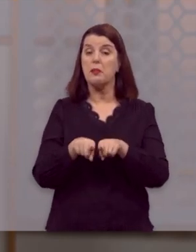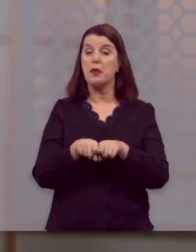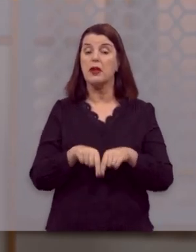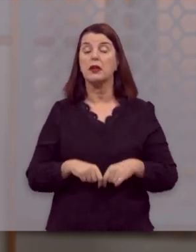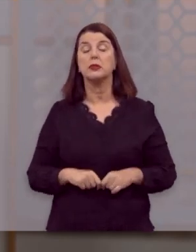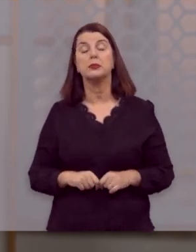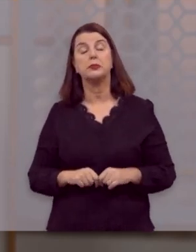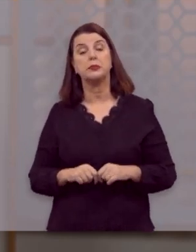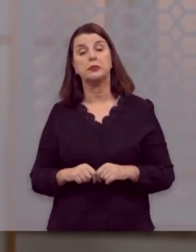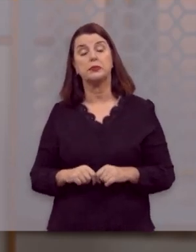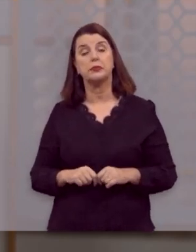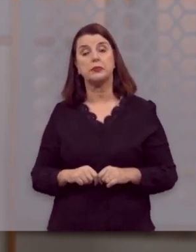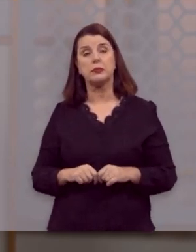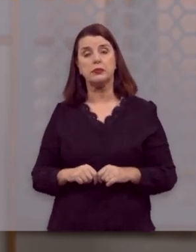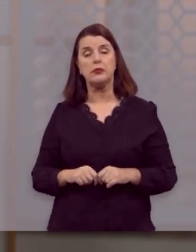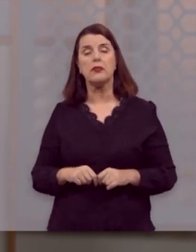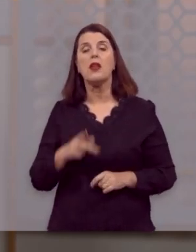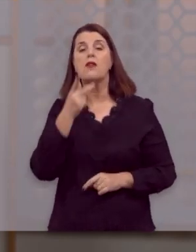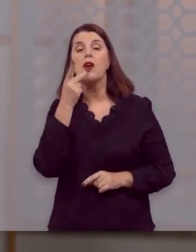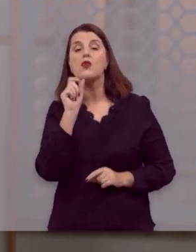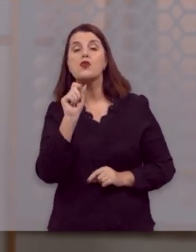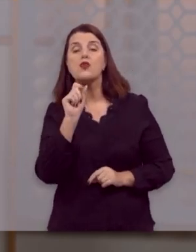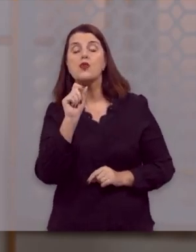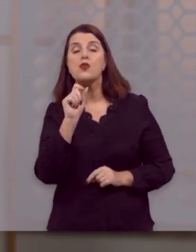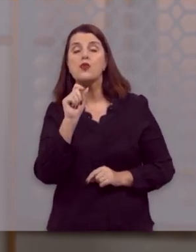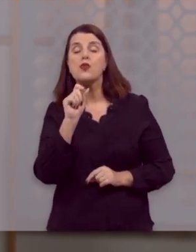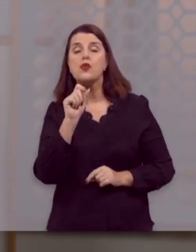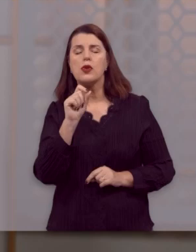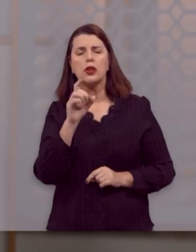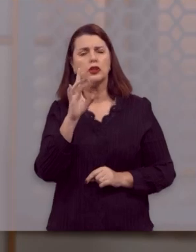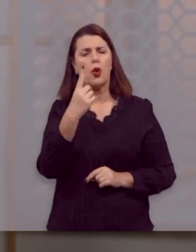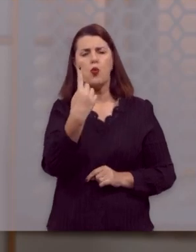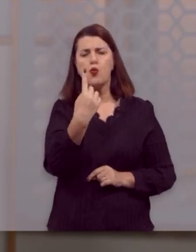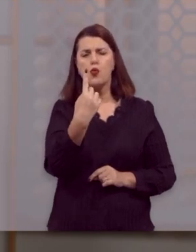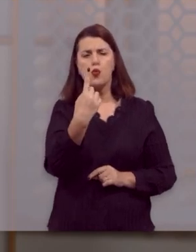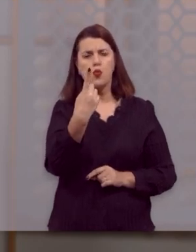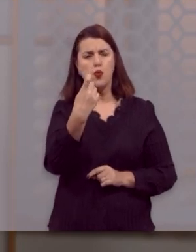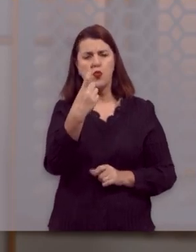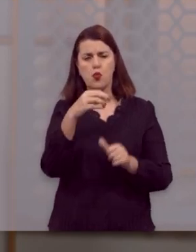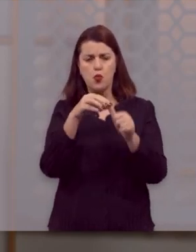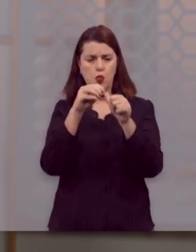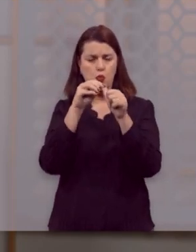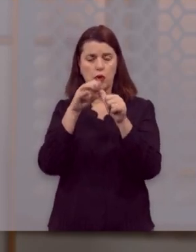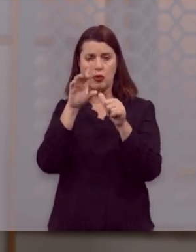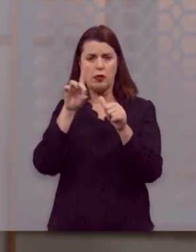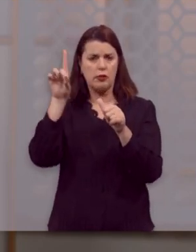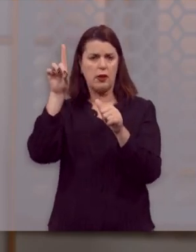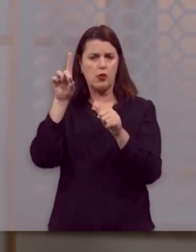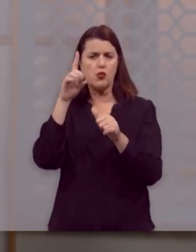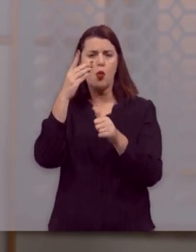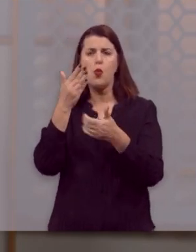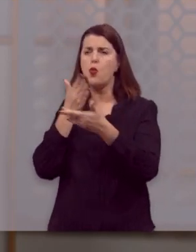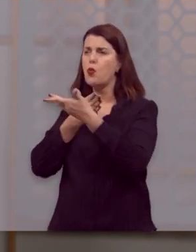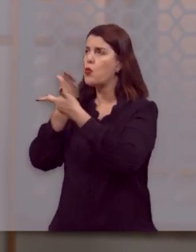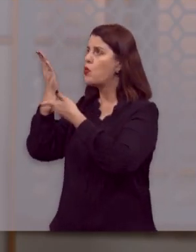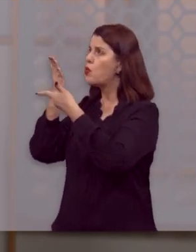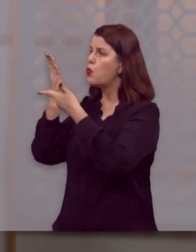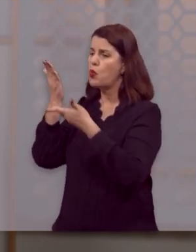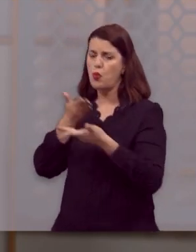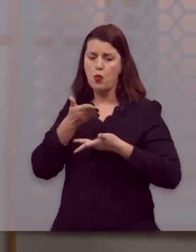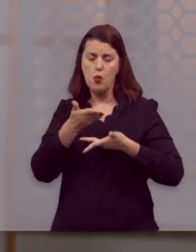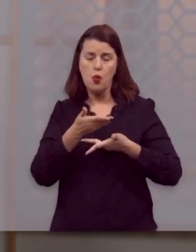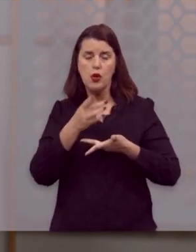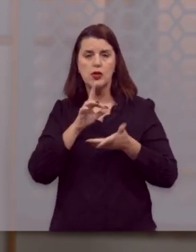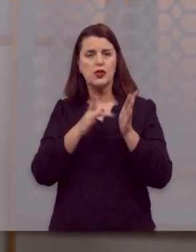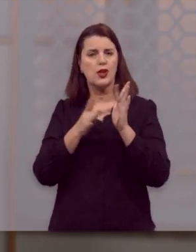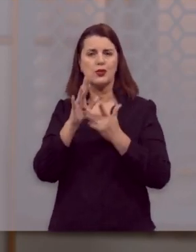2, versículo 5, a primeira carta, ele diz assim: há um só Deus e um só mediador entre Deus e os homens, Jesus Cristo, o